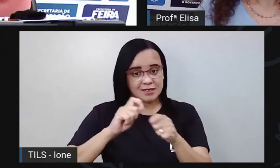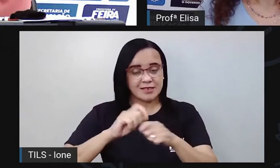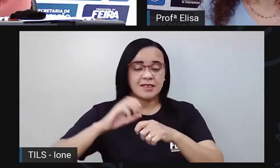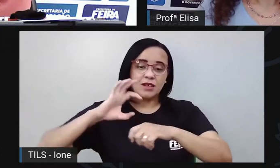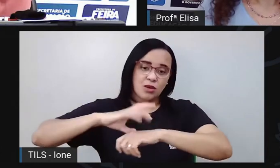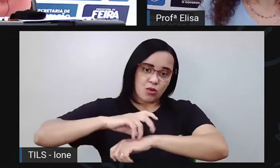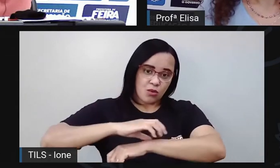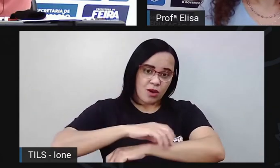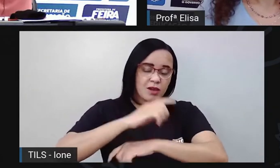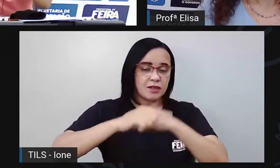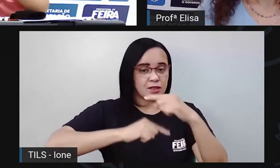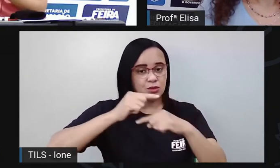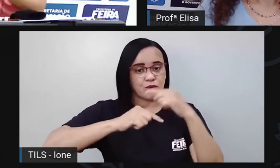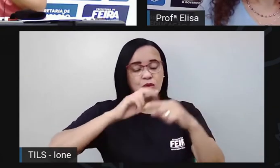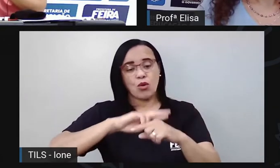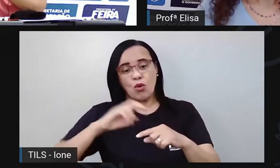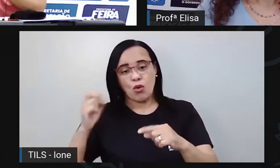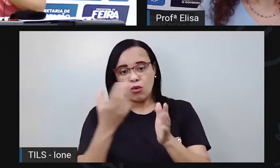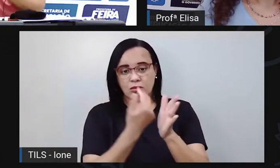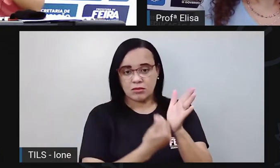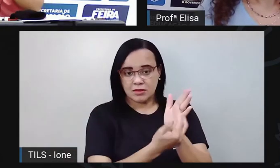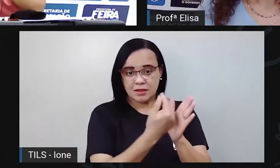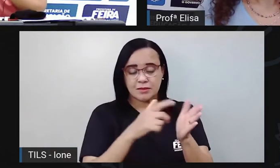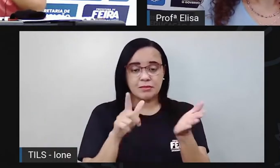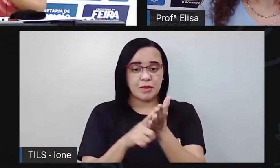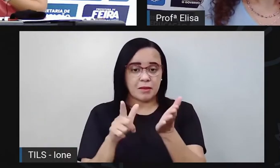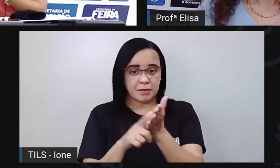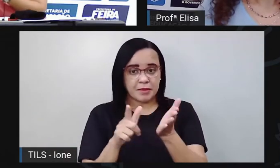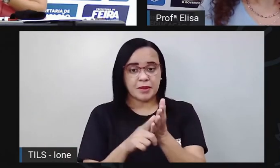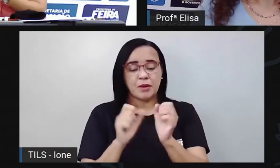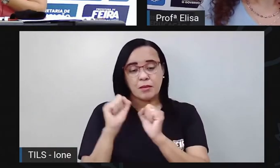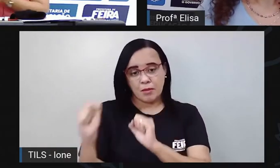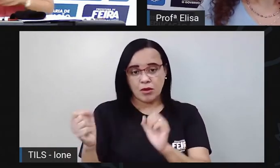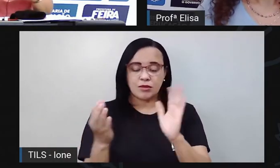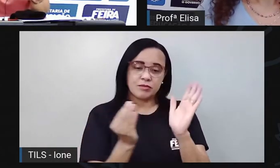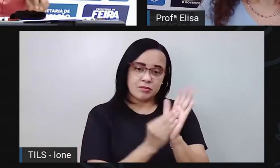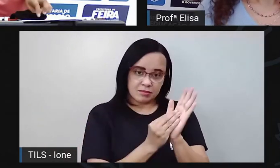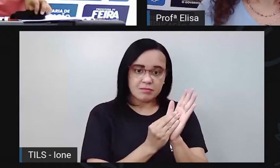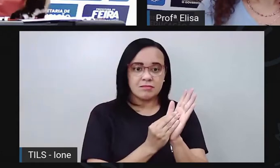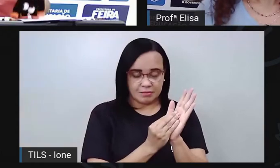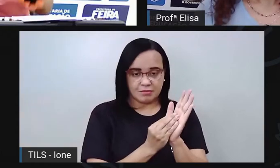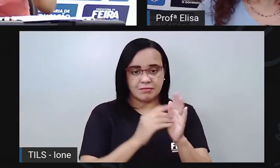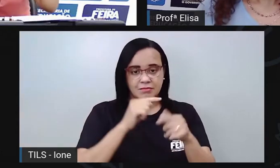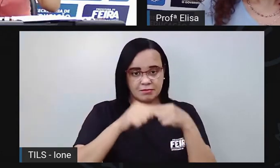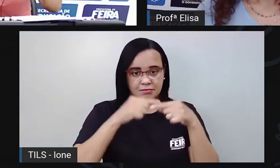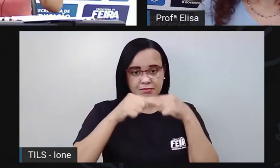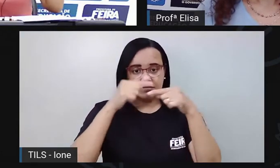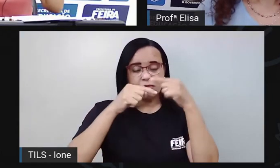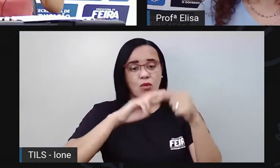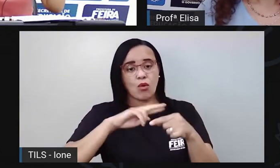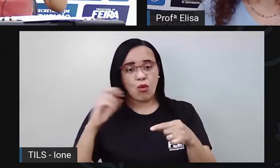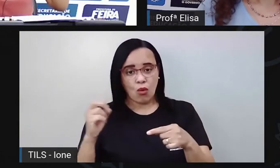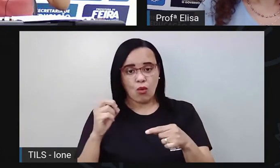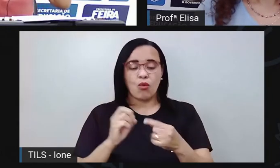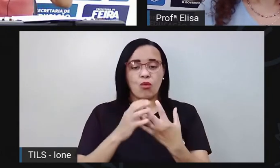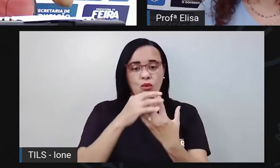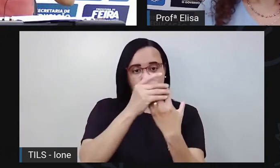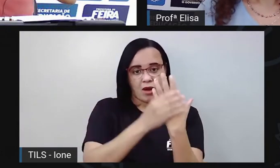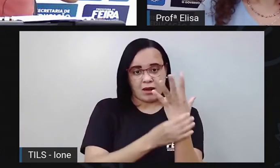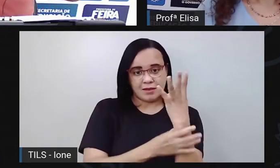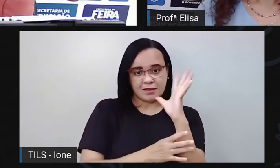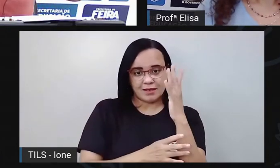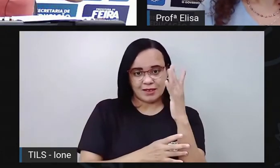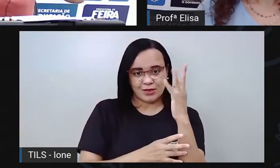aranha com rolinho pode desenhar se uma aranha no papel e coloca aqui no cordão ou a luva tá